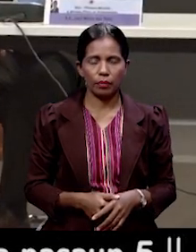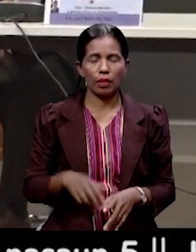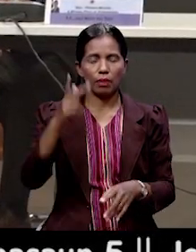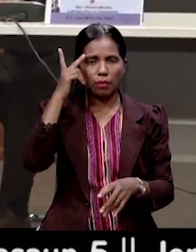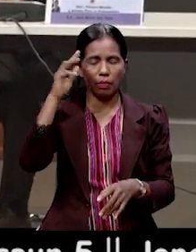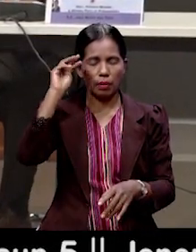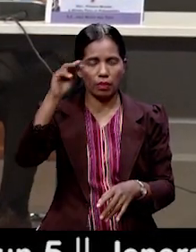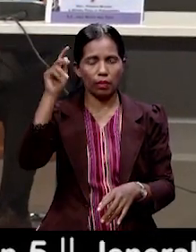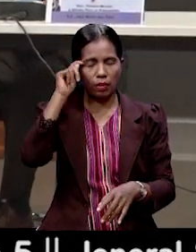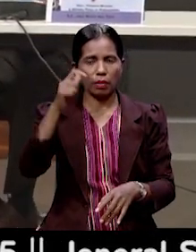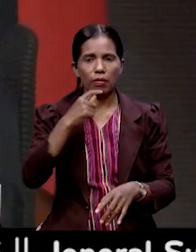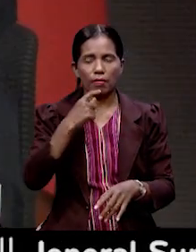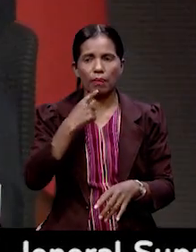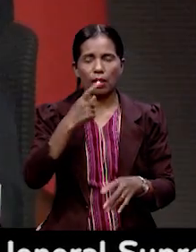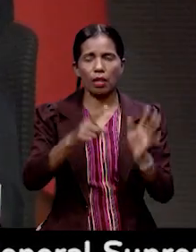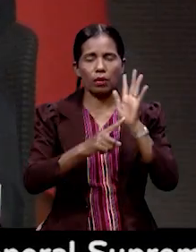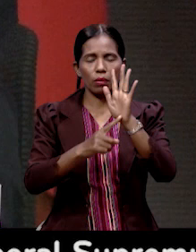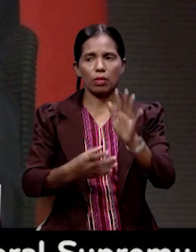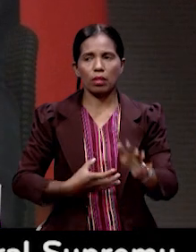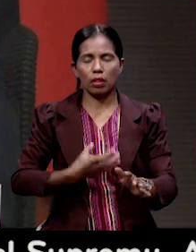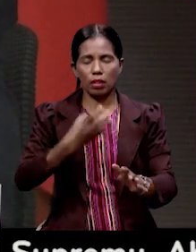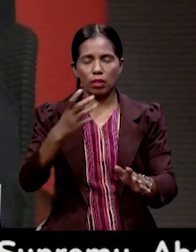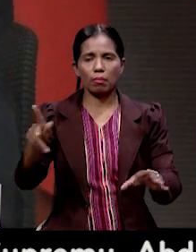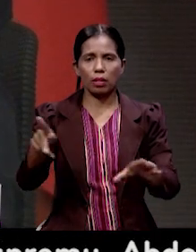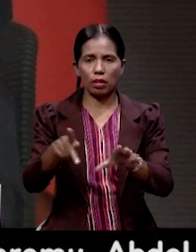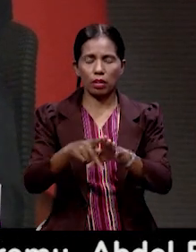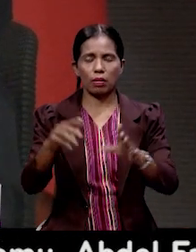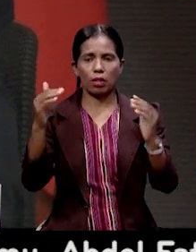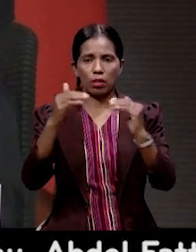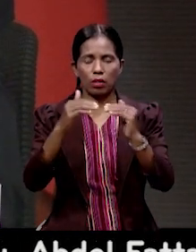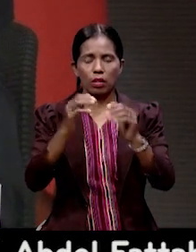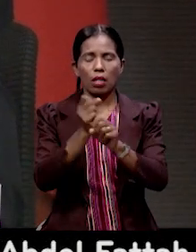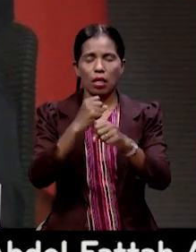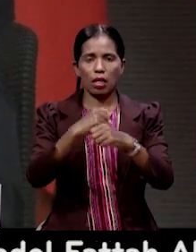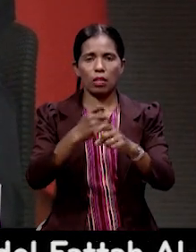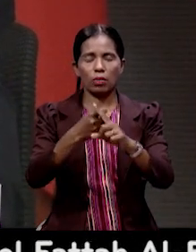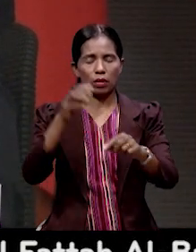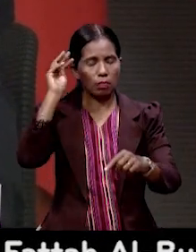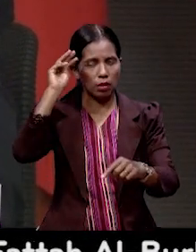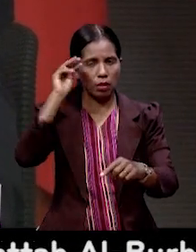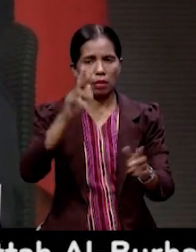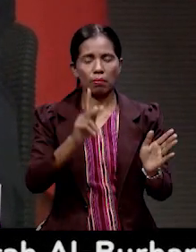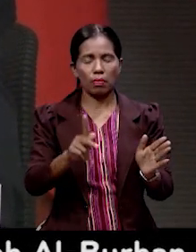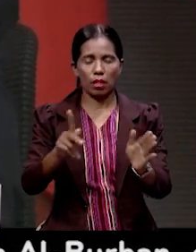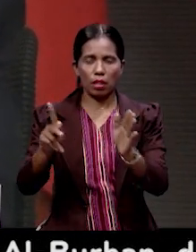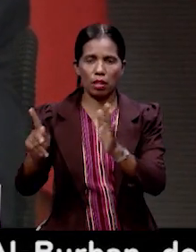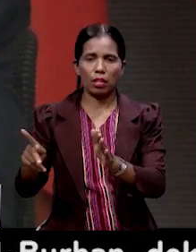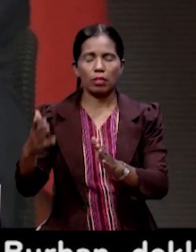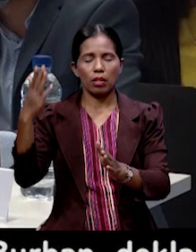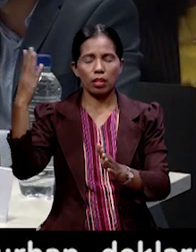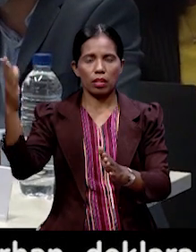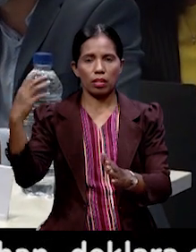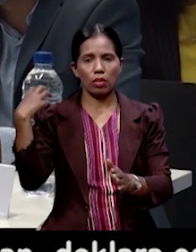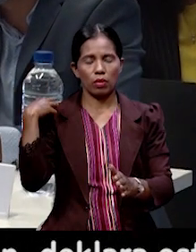Primeiro-ministro Tauro Matanrua que expressa ne Hiros ne vai ir participar e seminário ne realiza o Ministério Plano no Ordenamento e a Salão